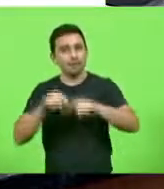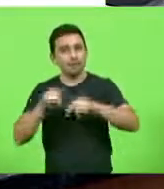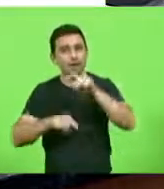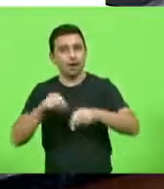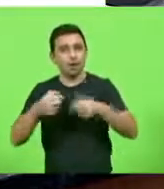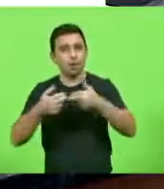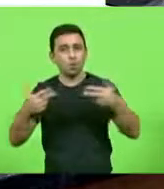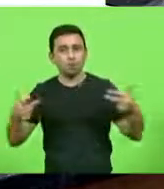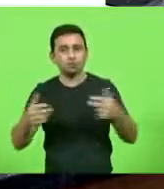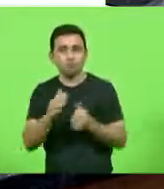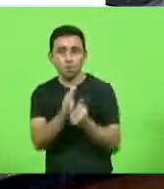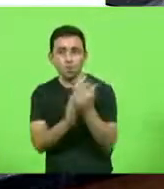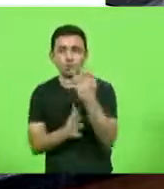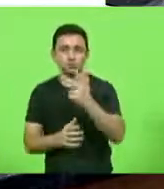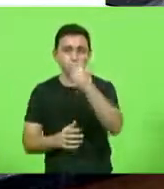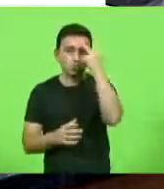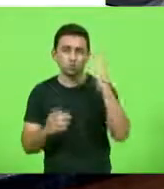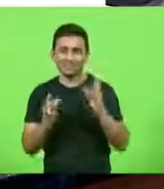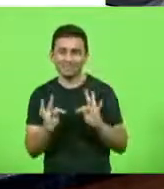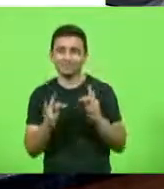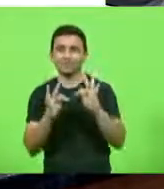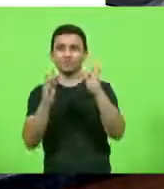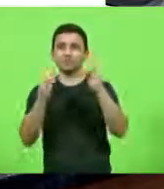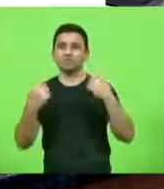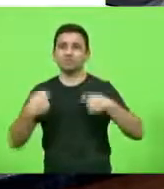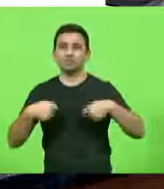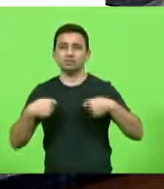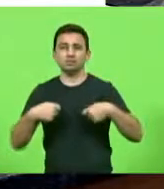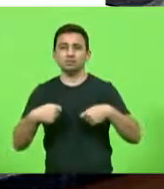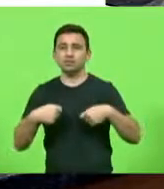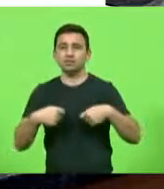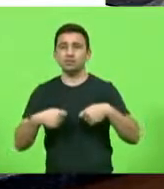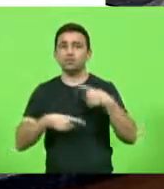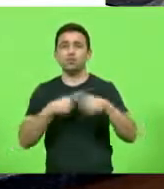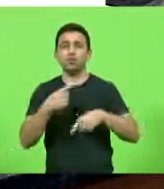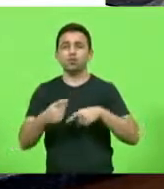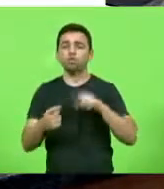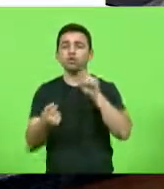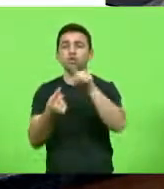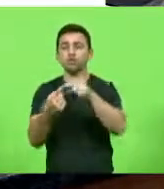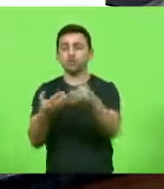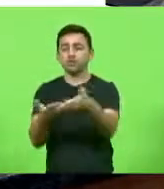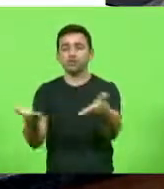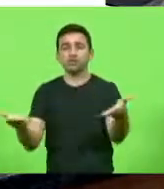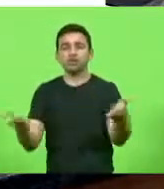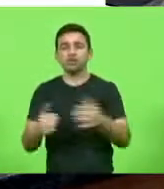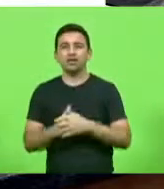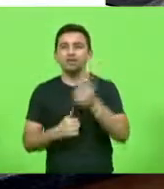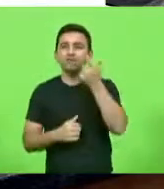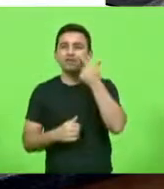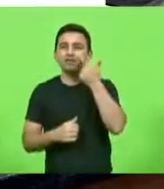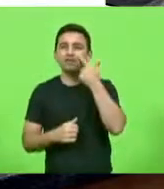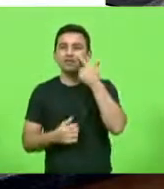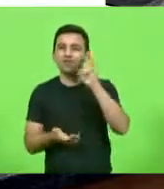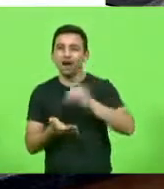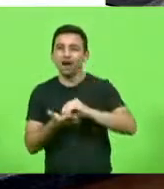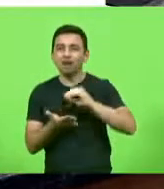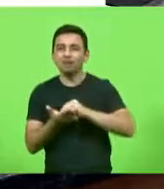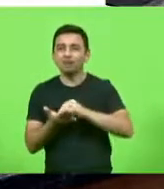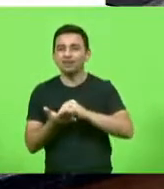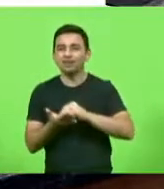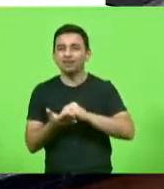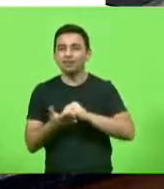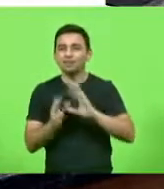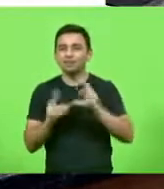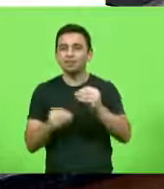quantidade, é efetivo, é tecnologia. Isso aí vai refletir lá no cidadão. O que a gente viu aqui foi um espetáculo da ausência do Estado. E